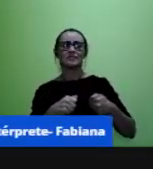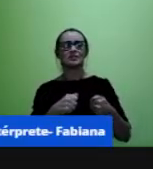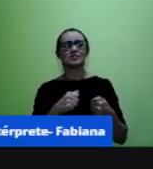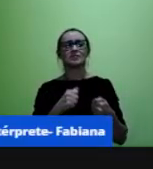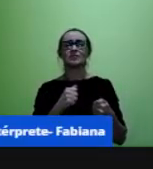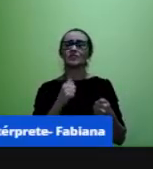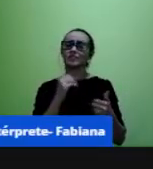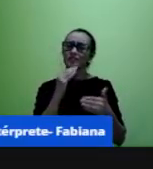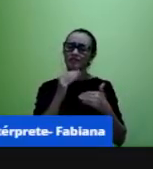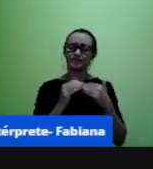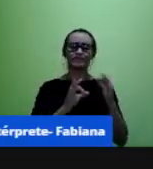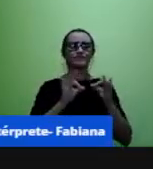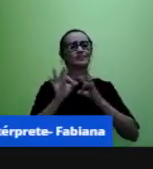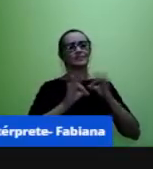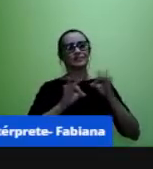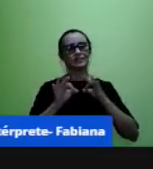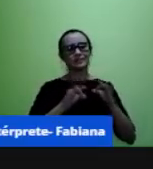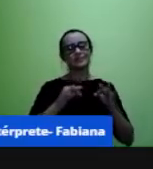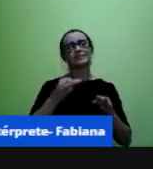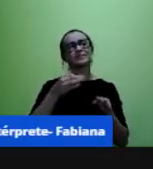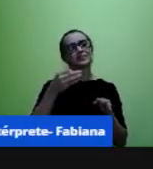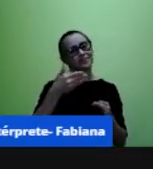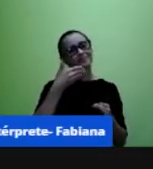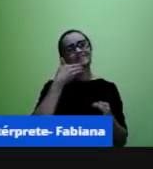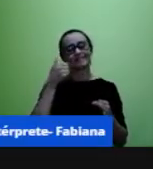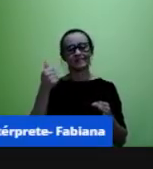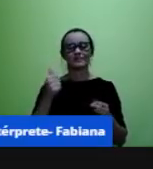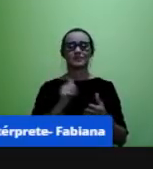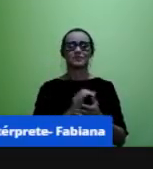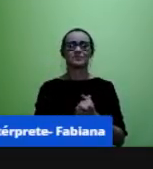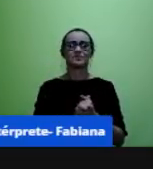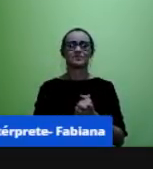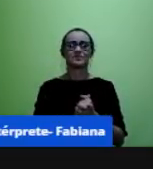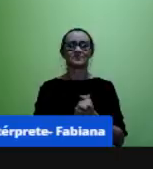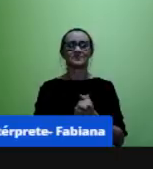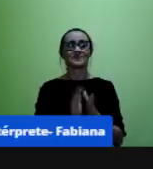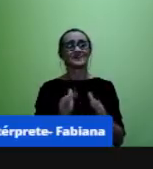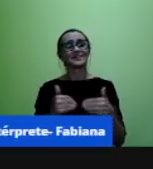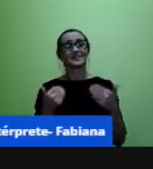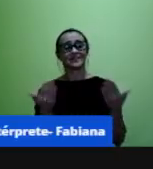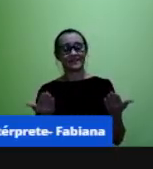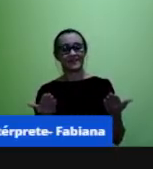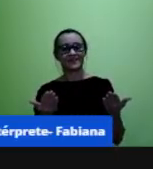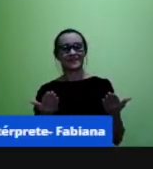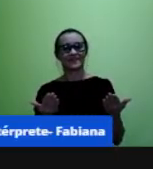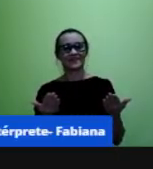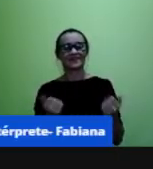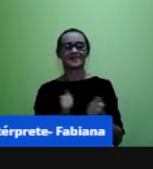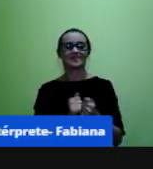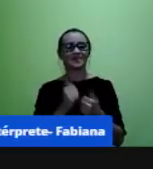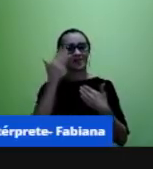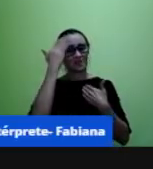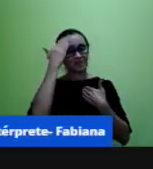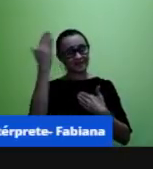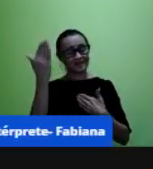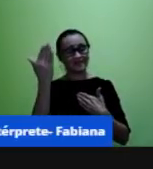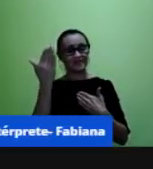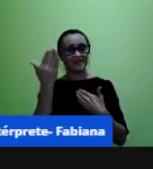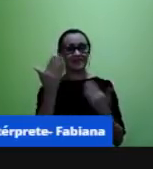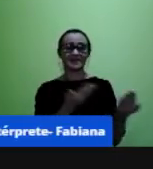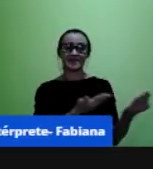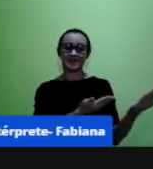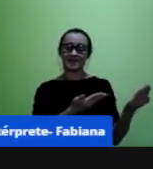tornar as aulas atrativas foi acontecendo, né? Então é isso. Obrigada pelo convite